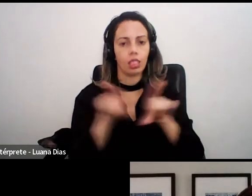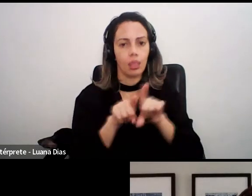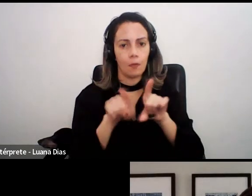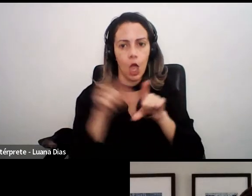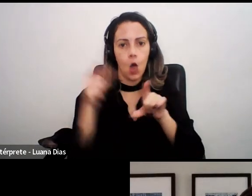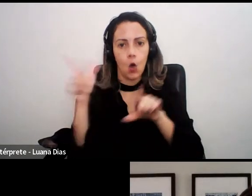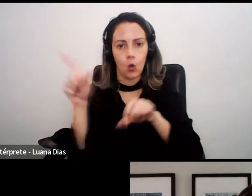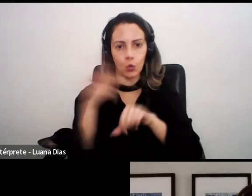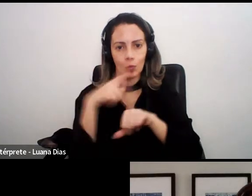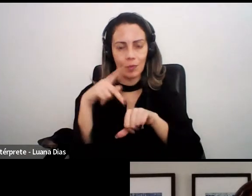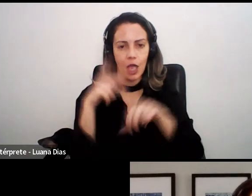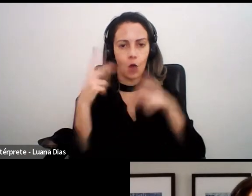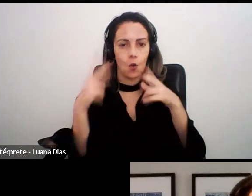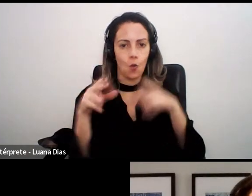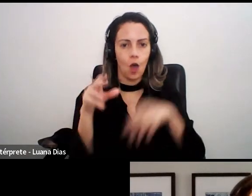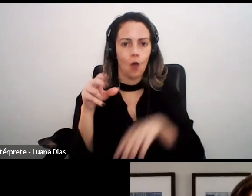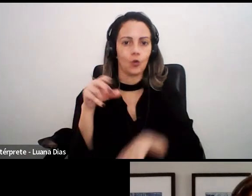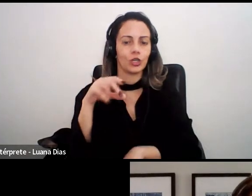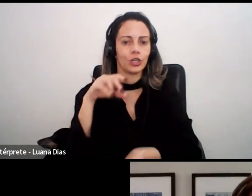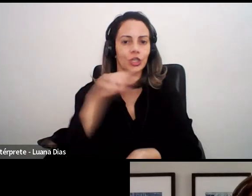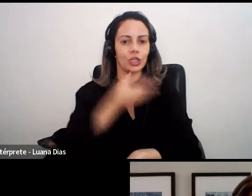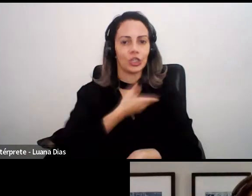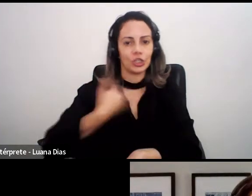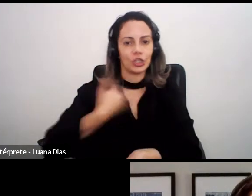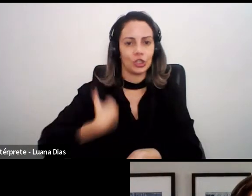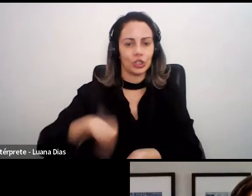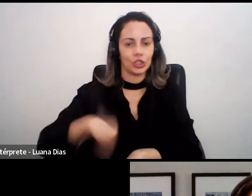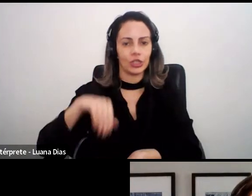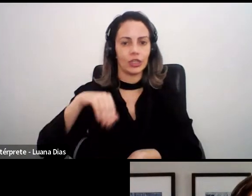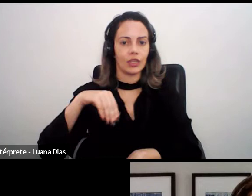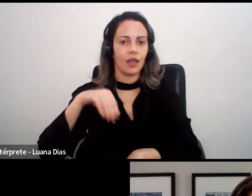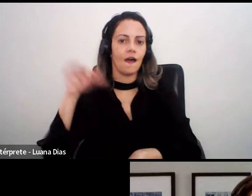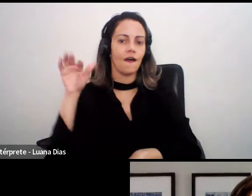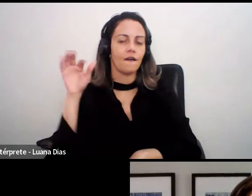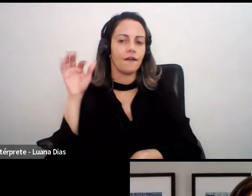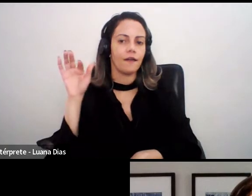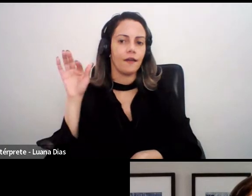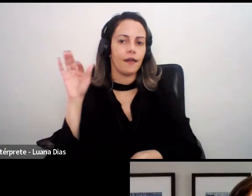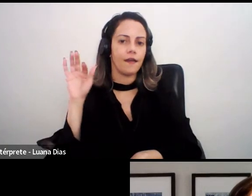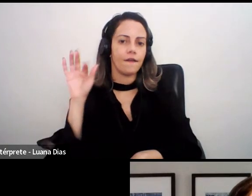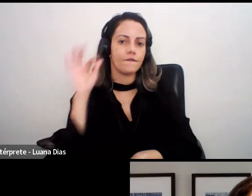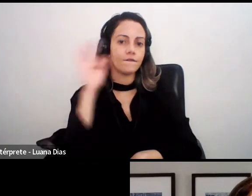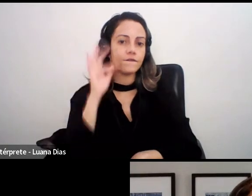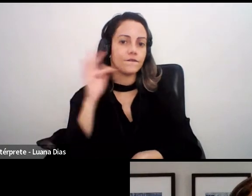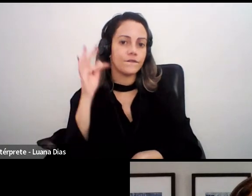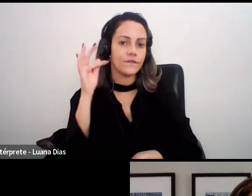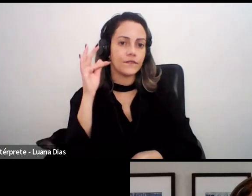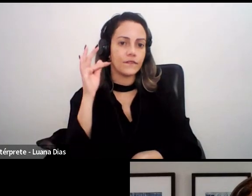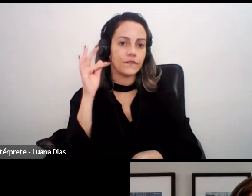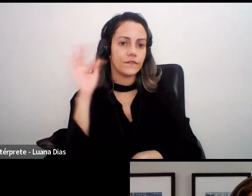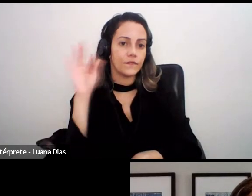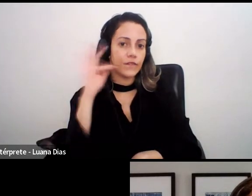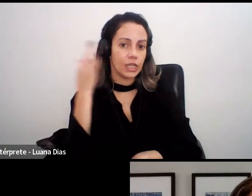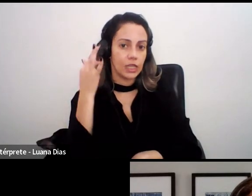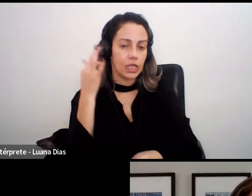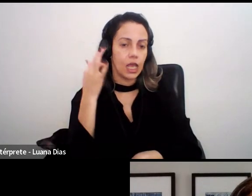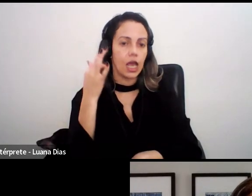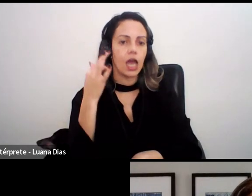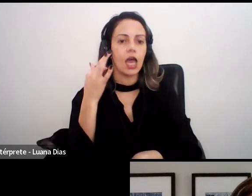países, como a China, países como a França, como a Espanha. Por óbvio que no início da pandemia,